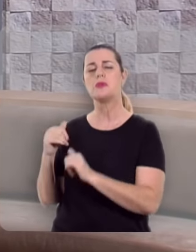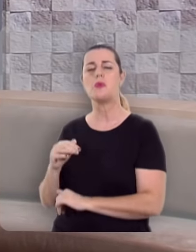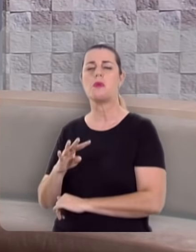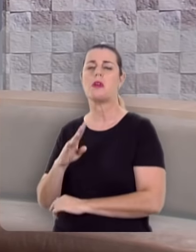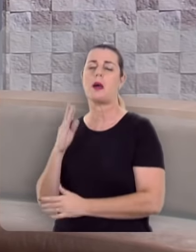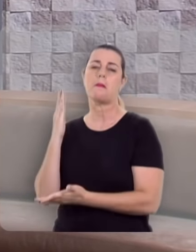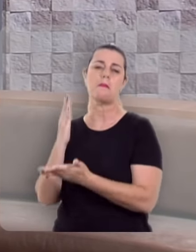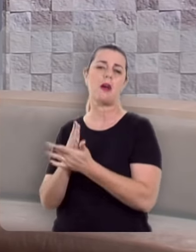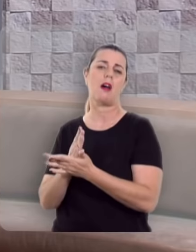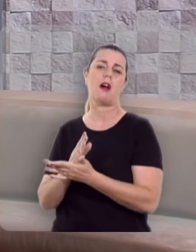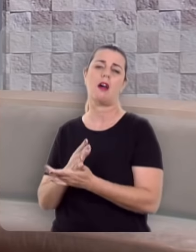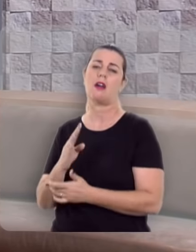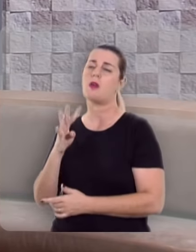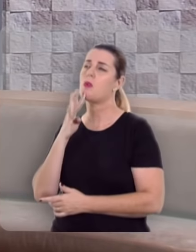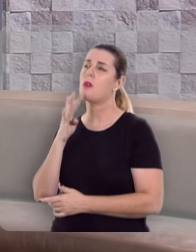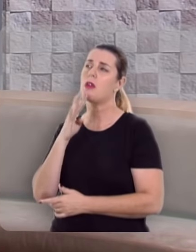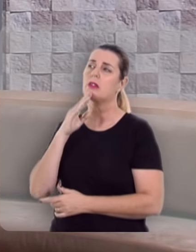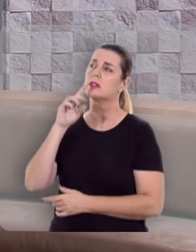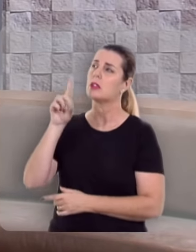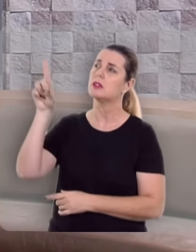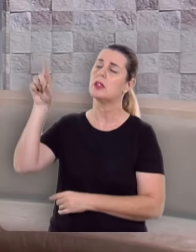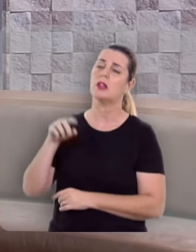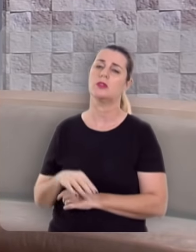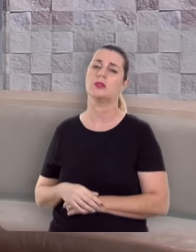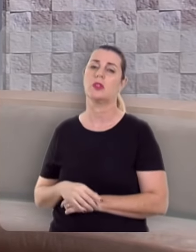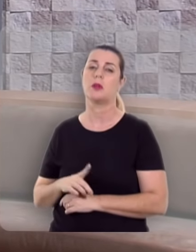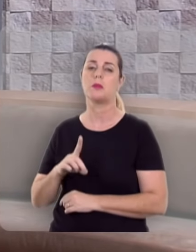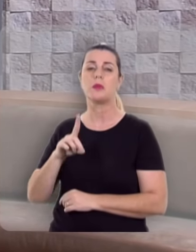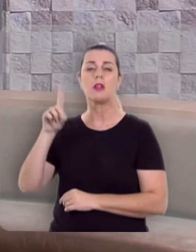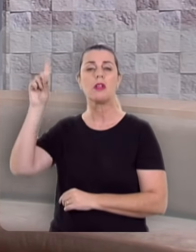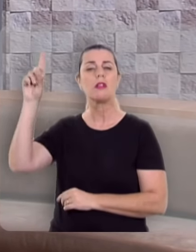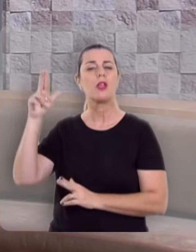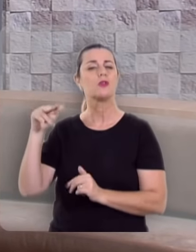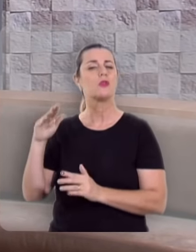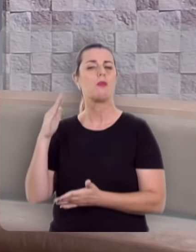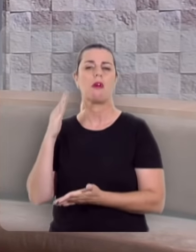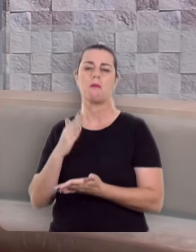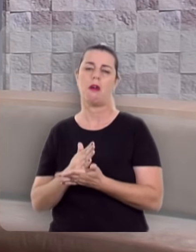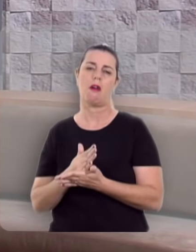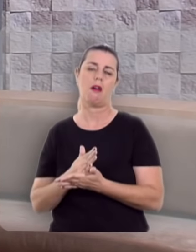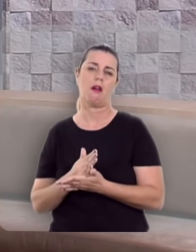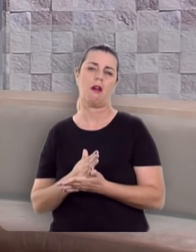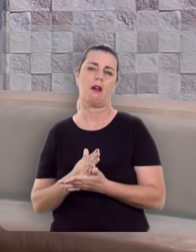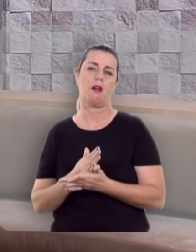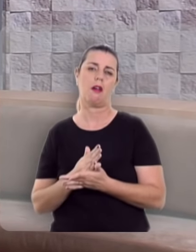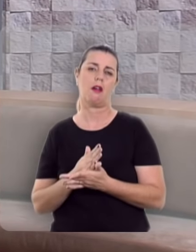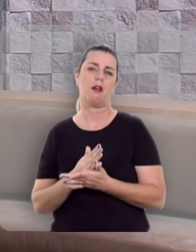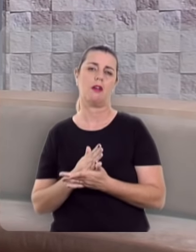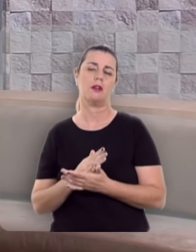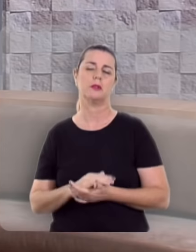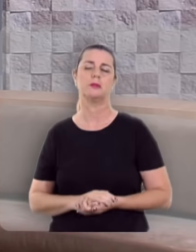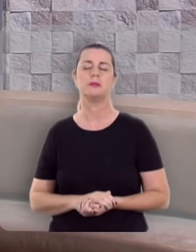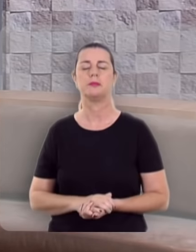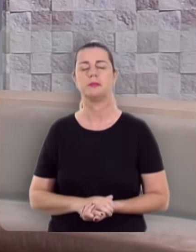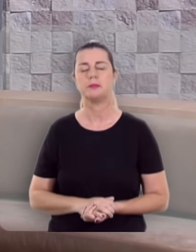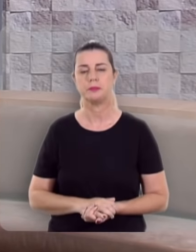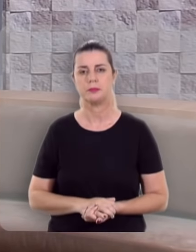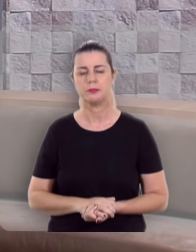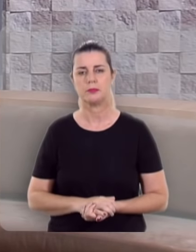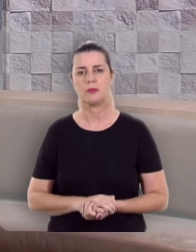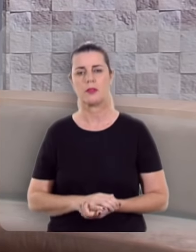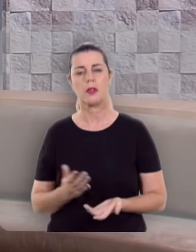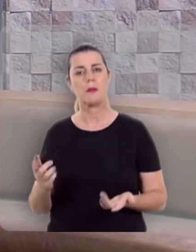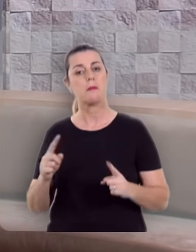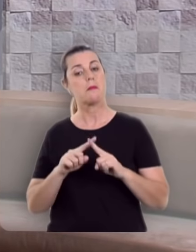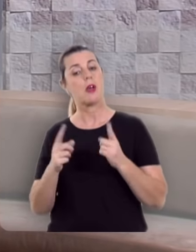Podemos conhecer, fruir, glorificar, servir e jamais esgotaremos o conhecimento de